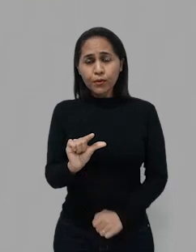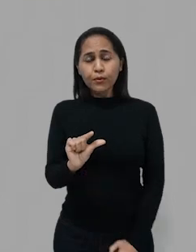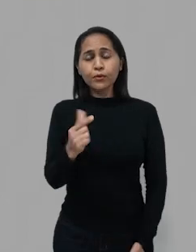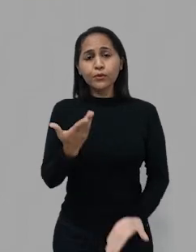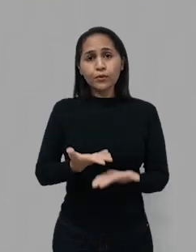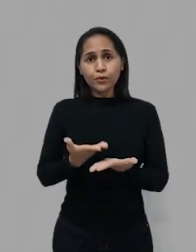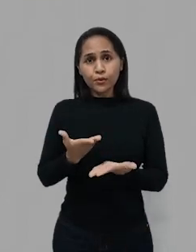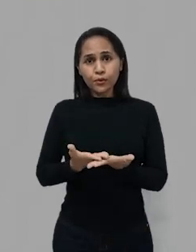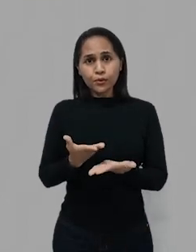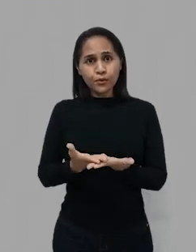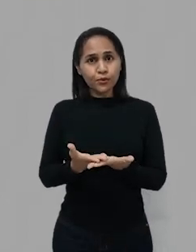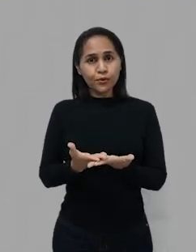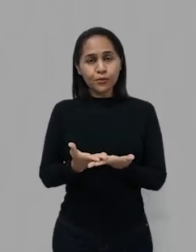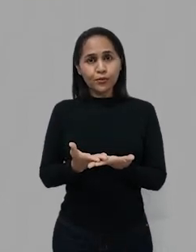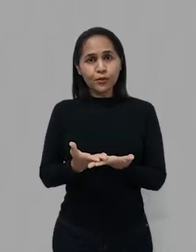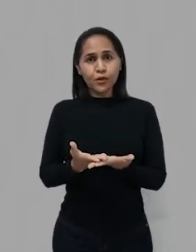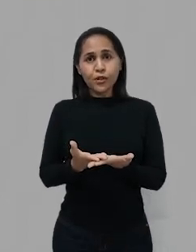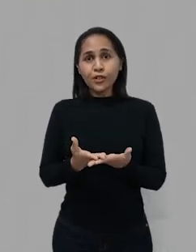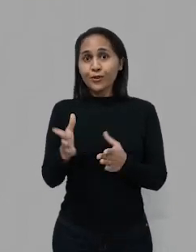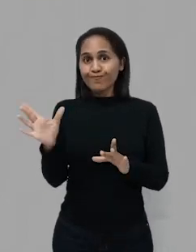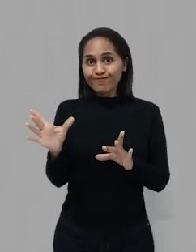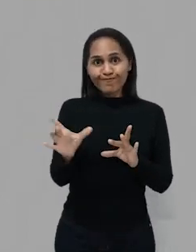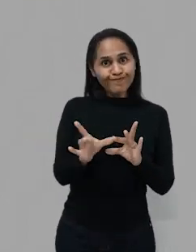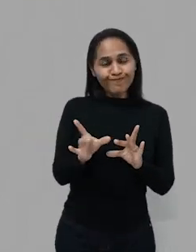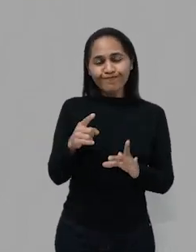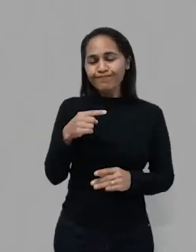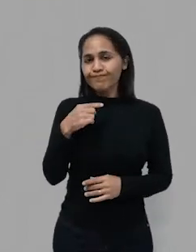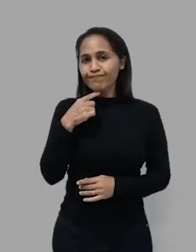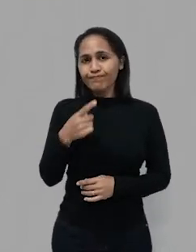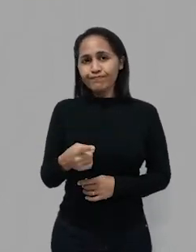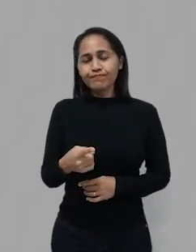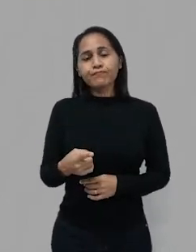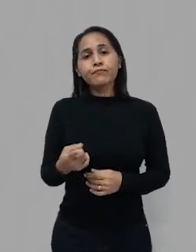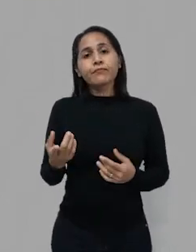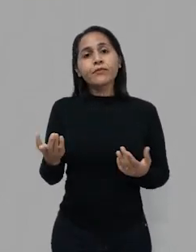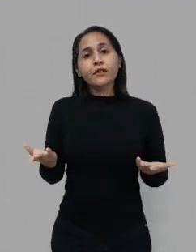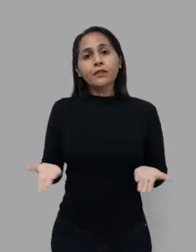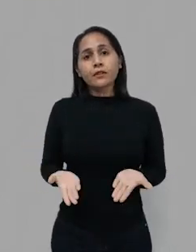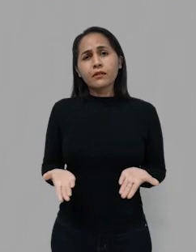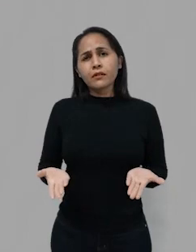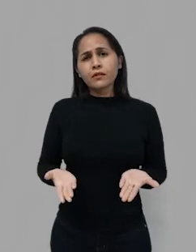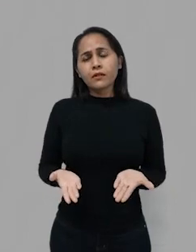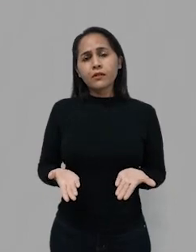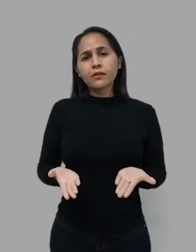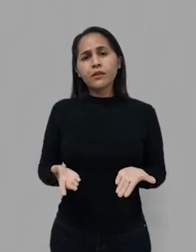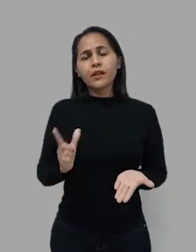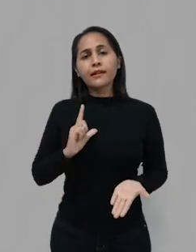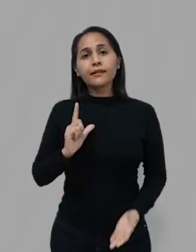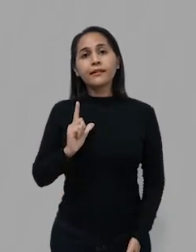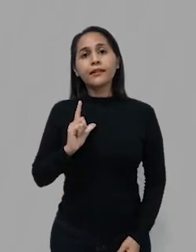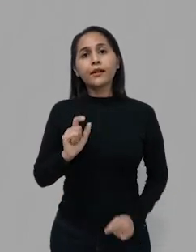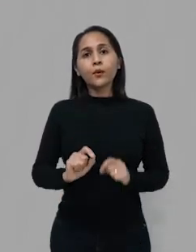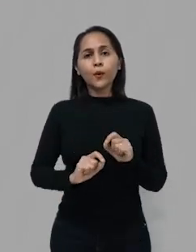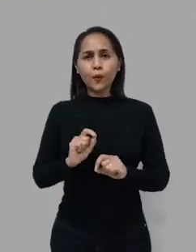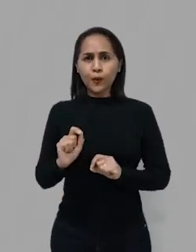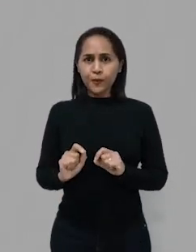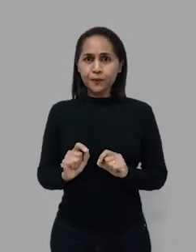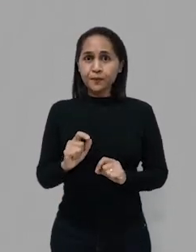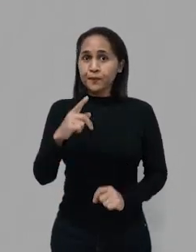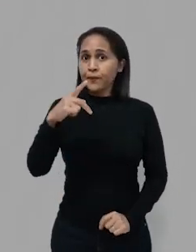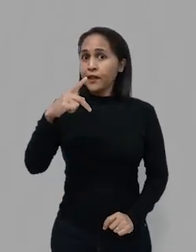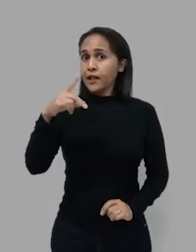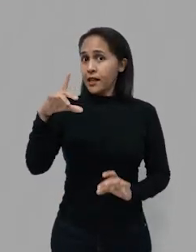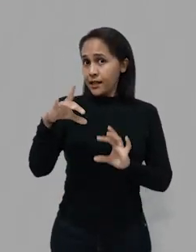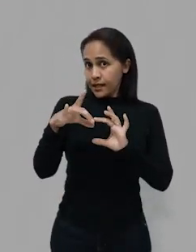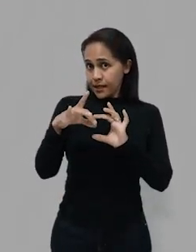Então, na verdade, eles não conseguem puxar os elétrons. Então, nesse caso, onde nós temos ligações